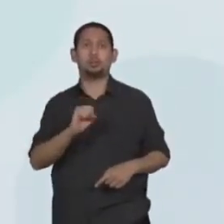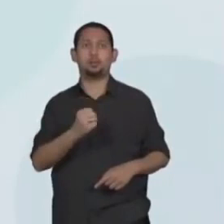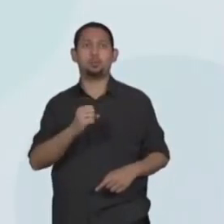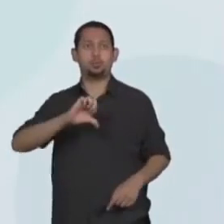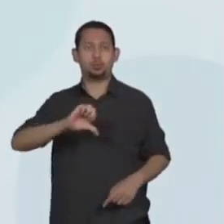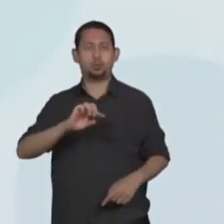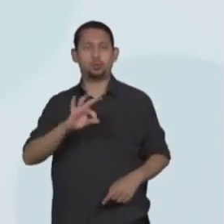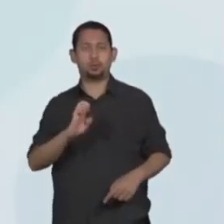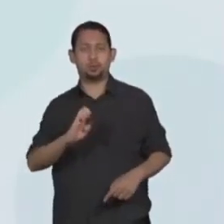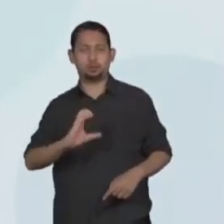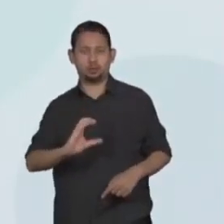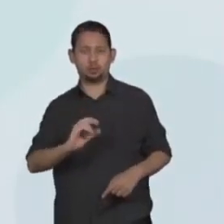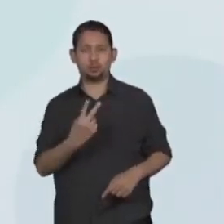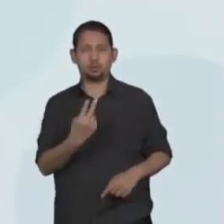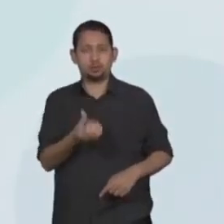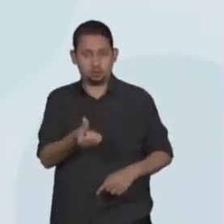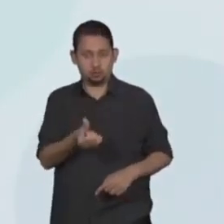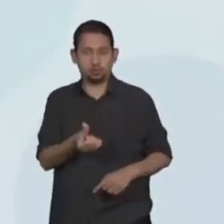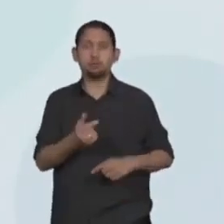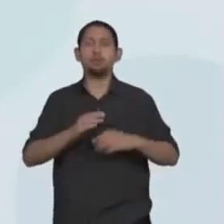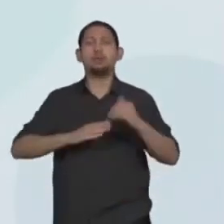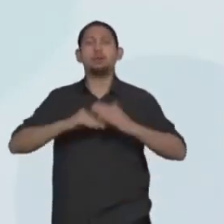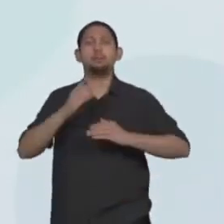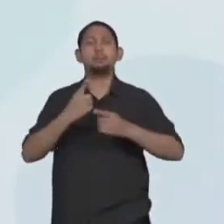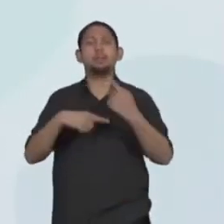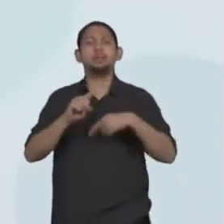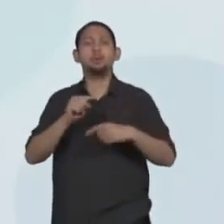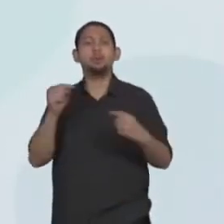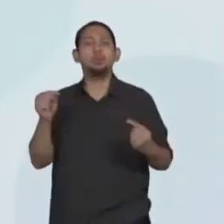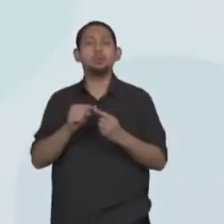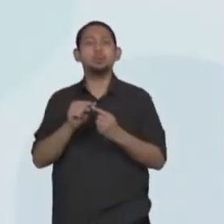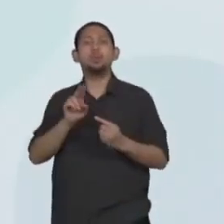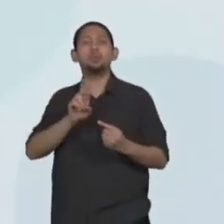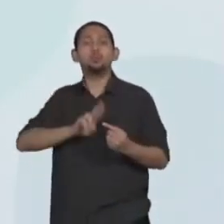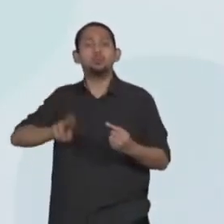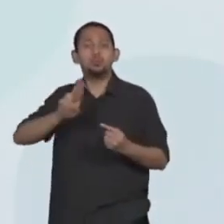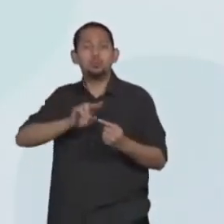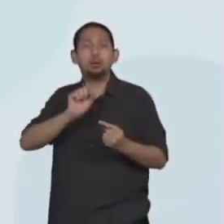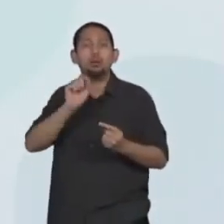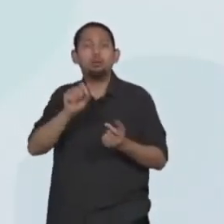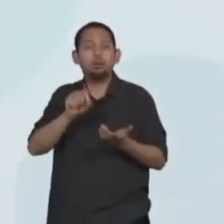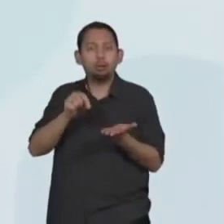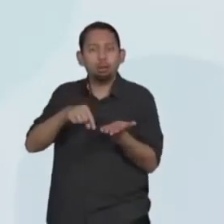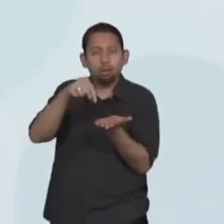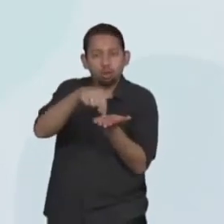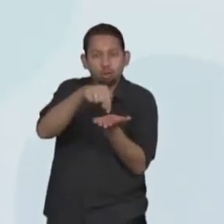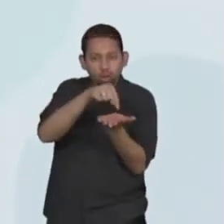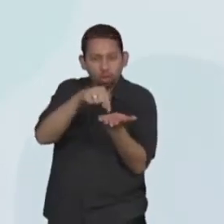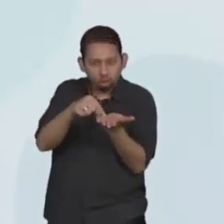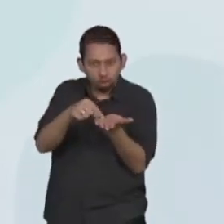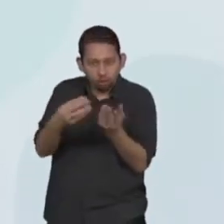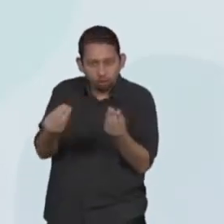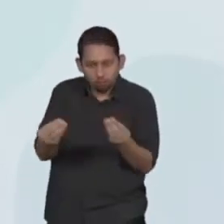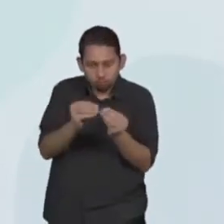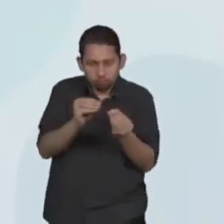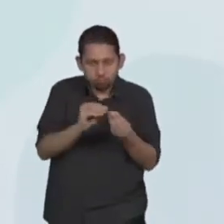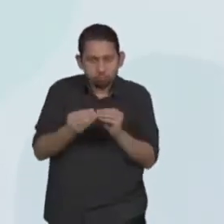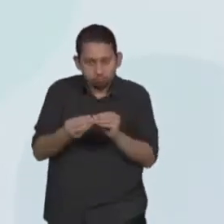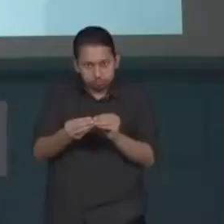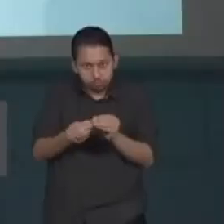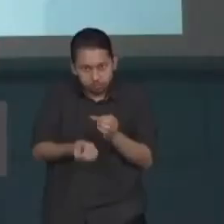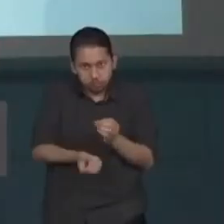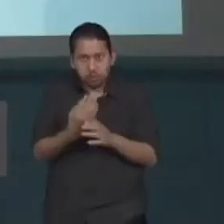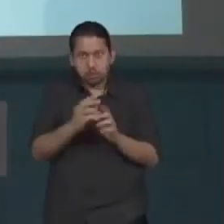TEC 26, a habilidade de utilizar circuitos na montagem de artefatos robóticos que